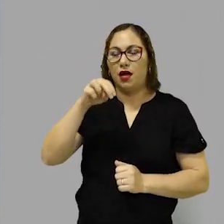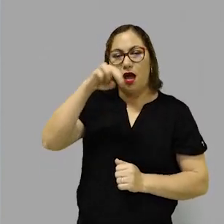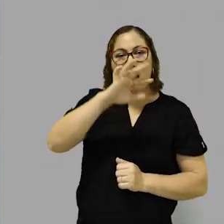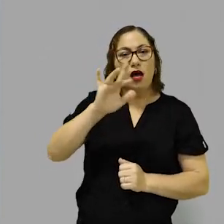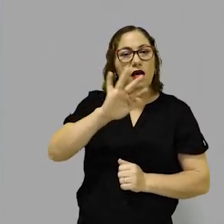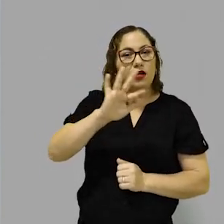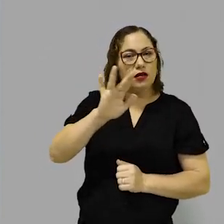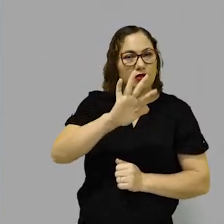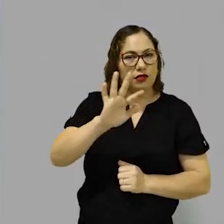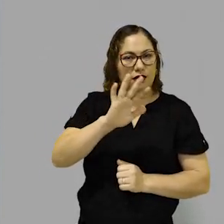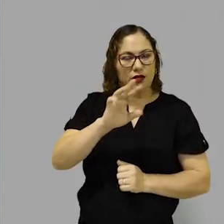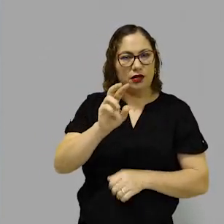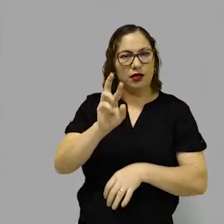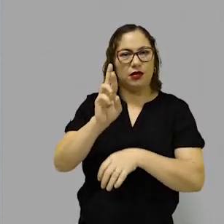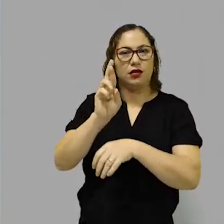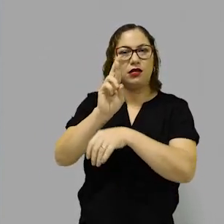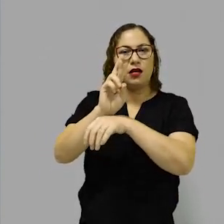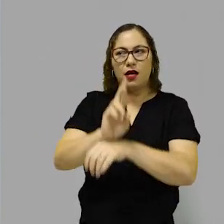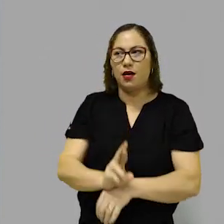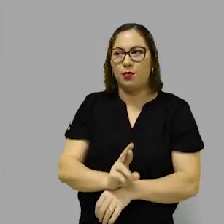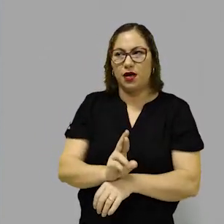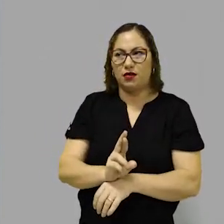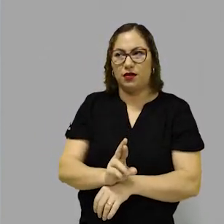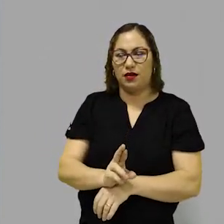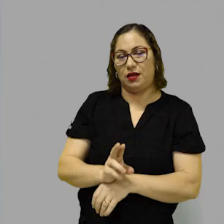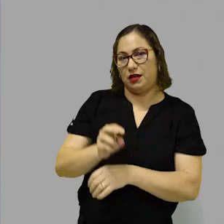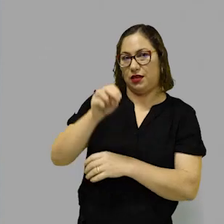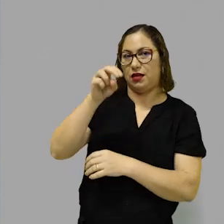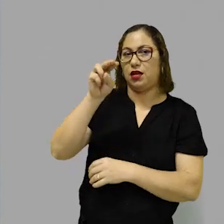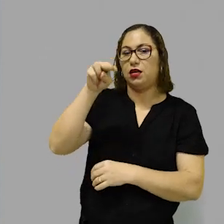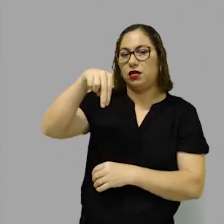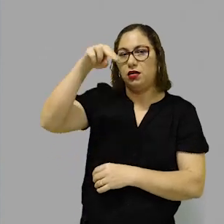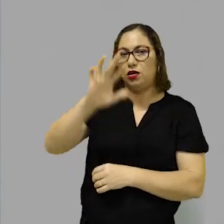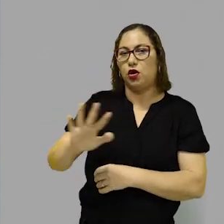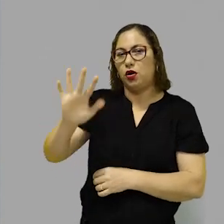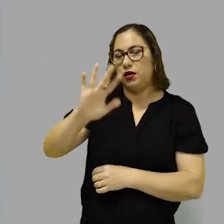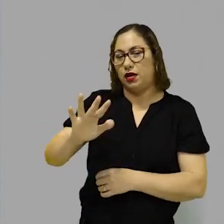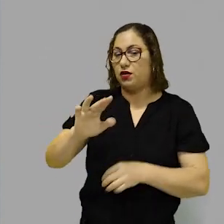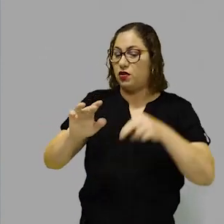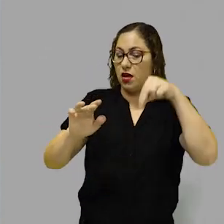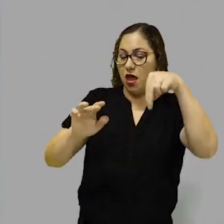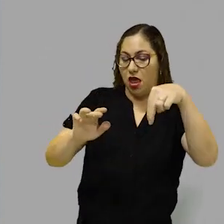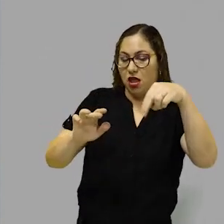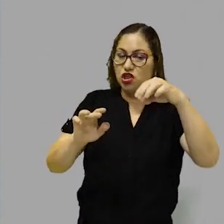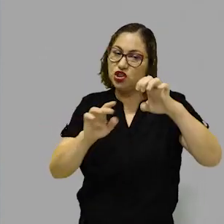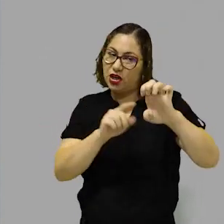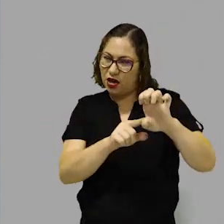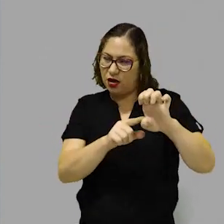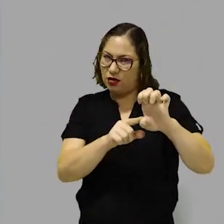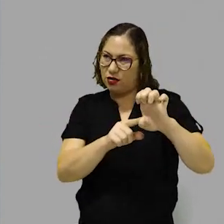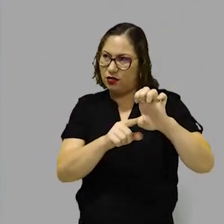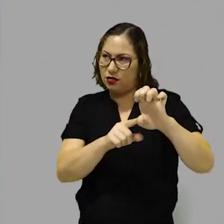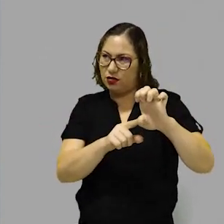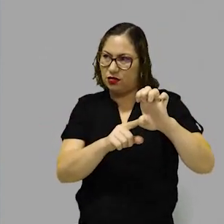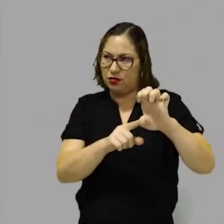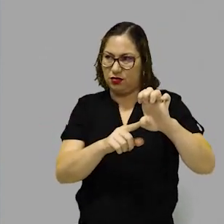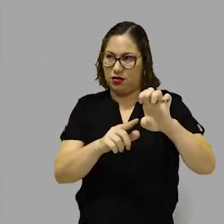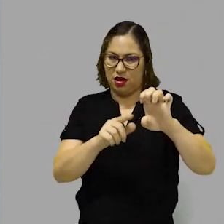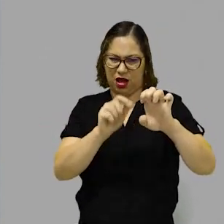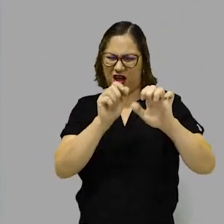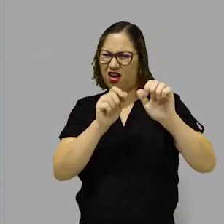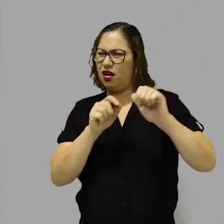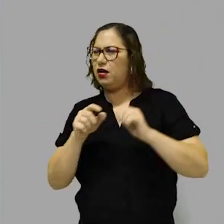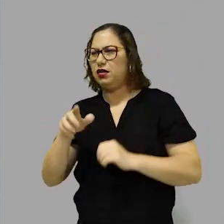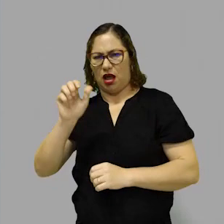representam Nordeste é NE. Portanto, a alternativa correta não